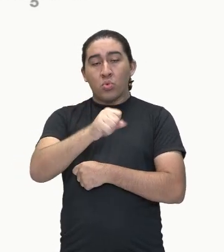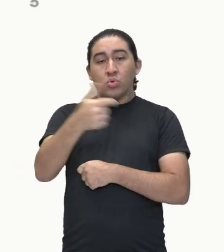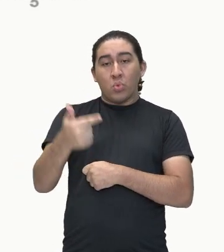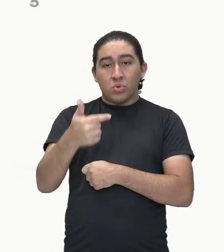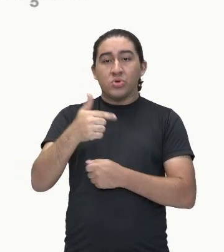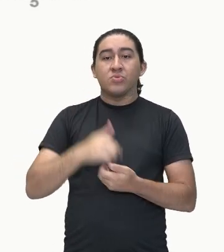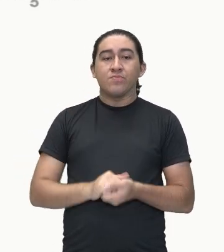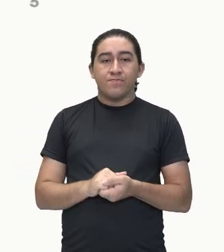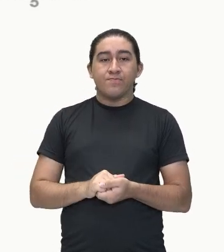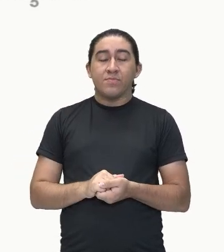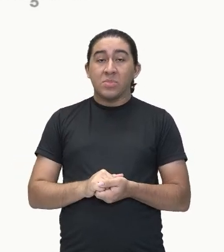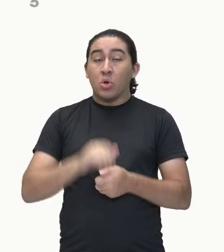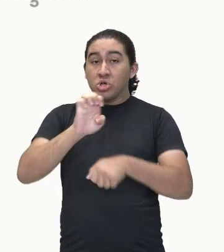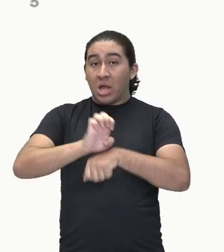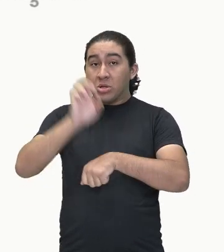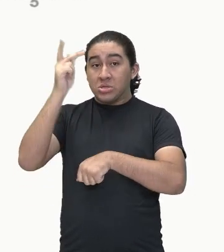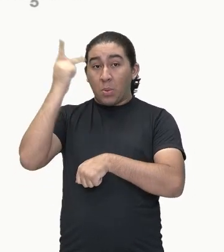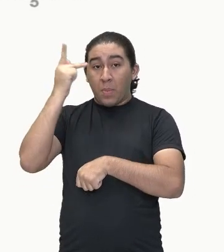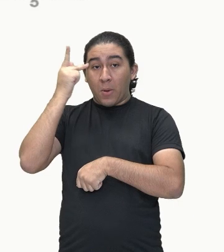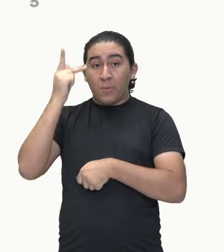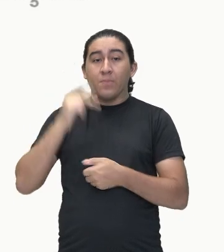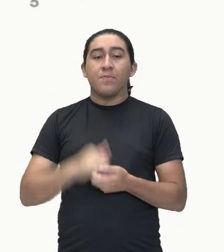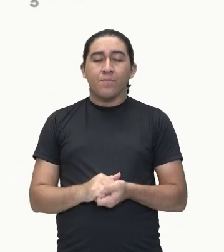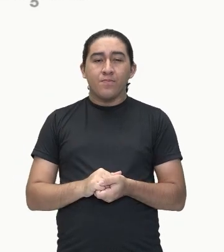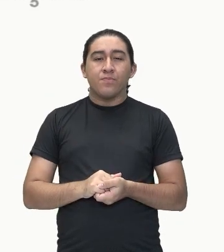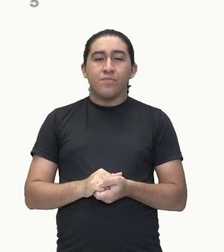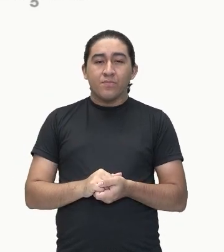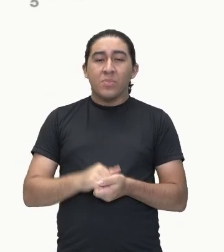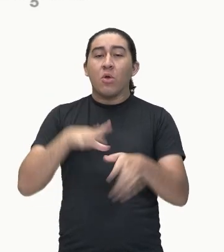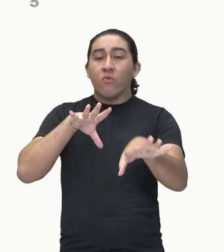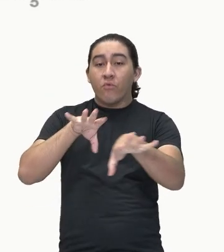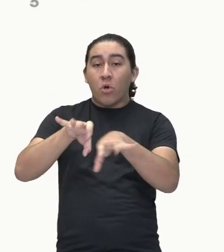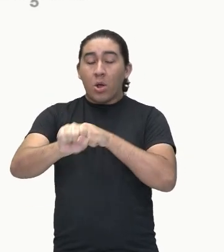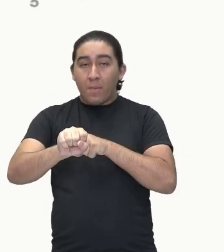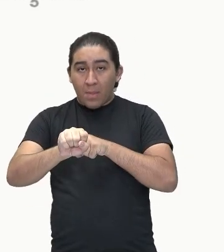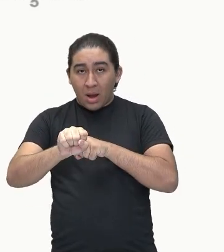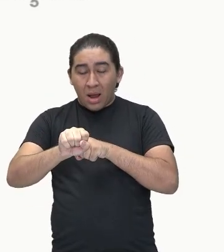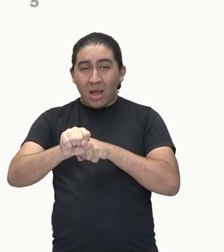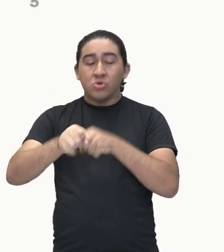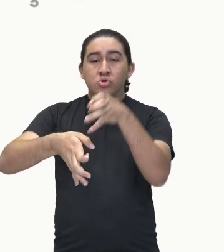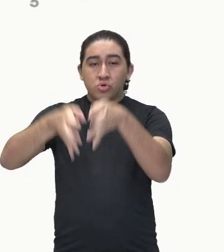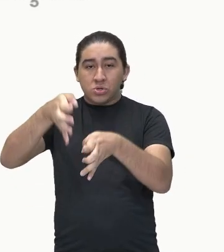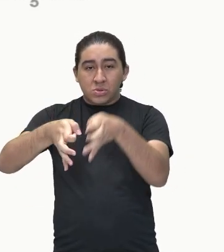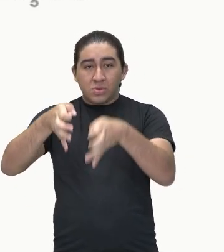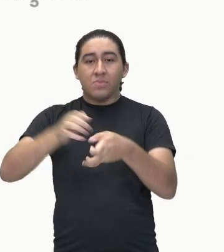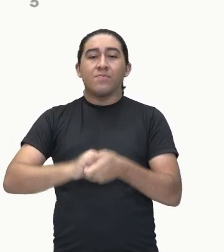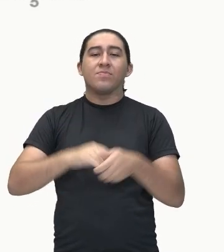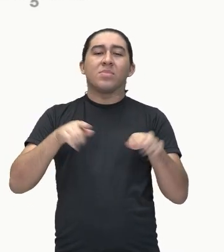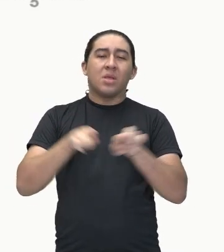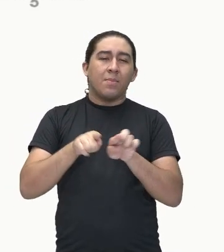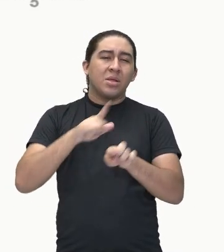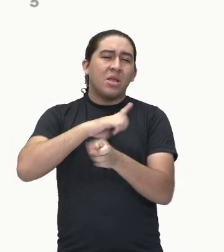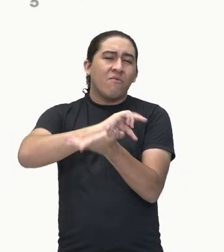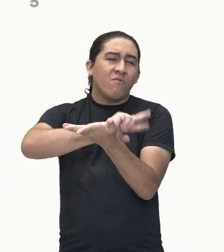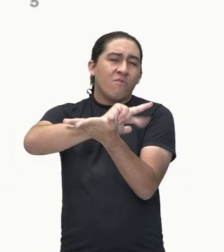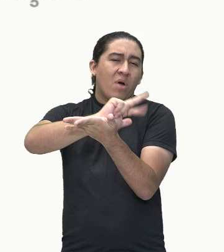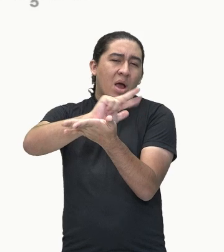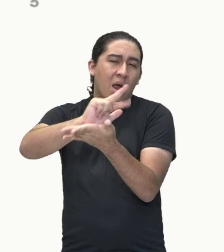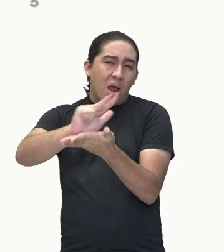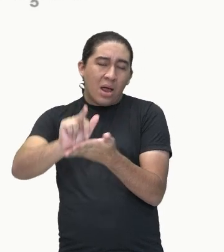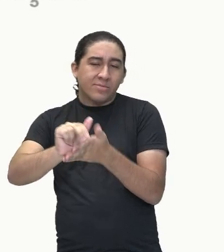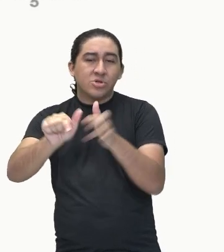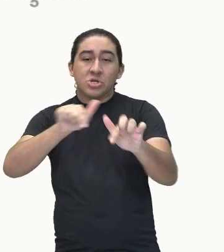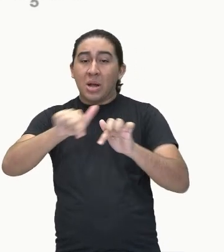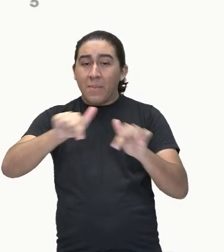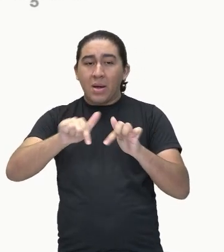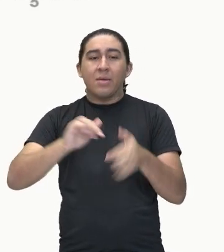Ele cursou Direito e desempenhou diversos papéis ao longo de sua vida, incluindo os de promotor,